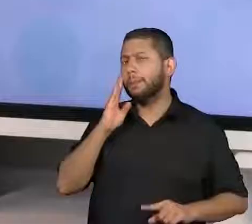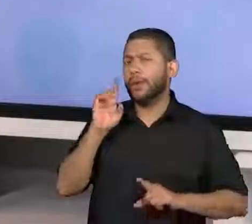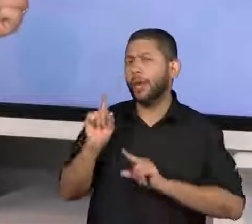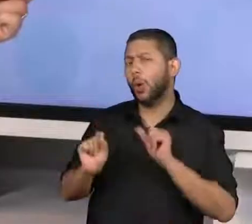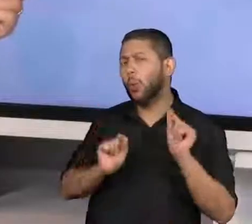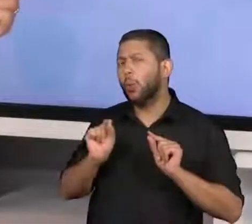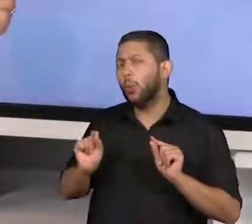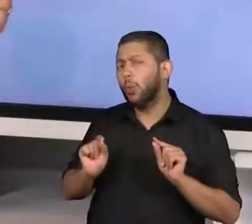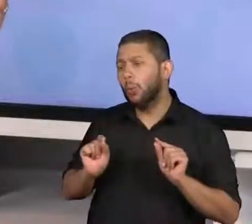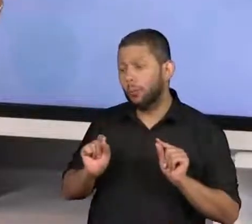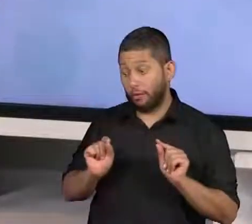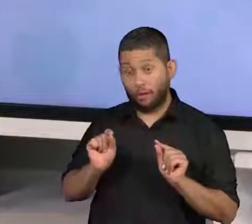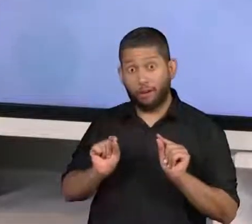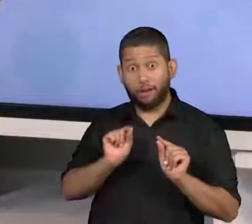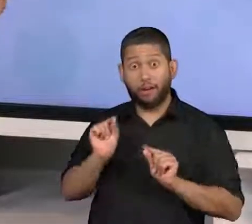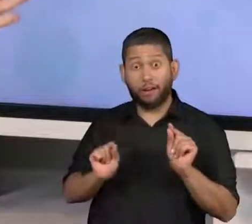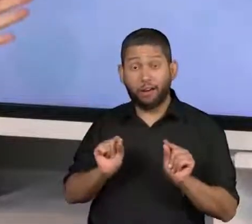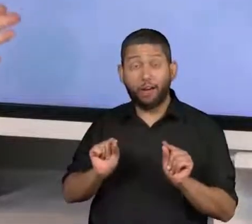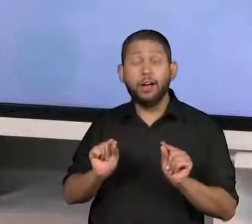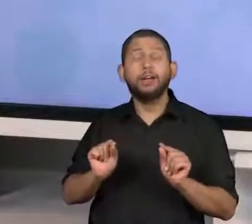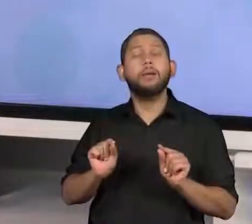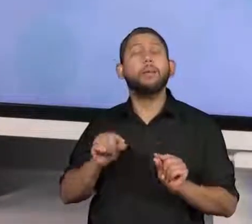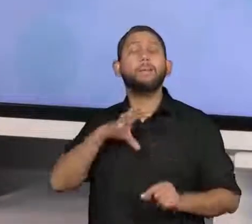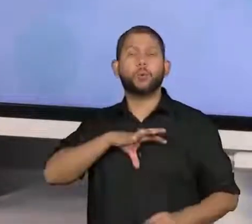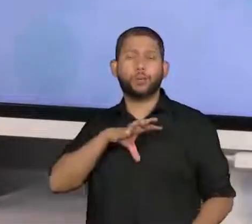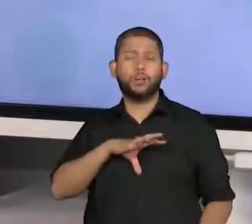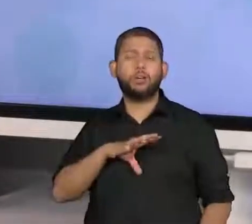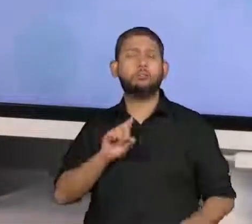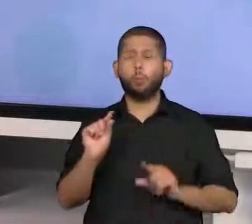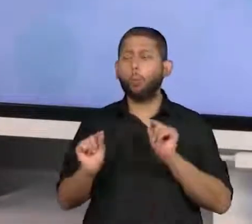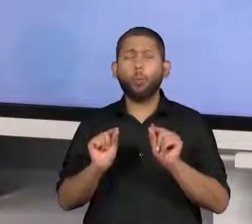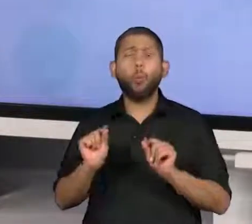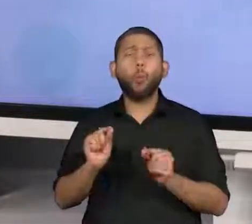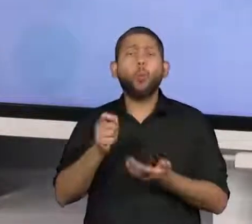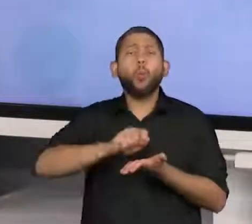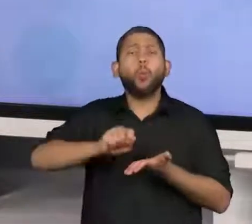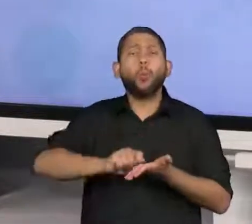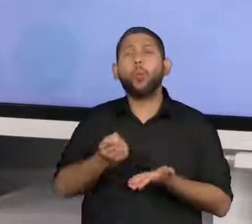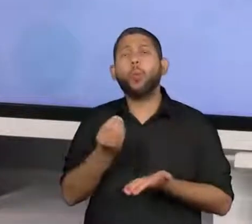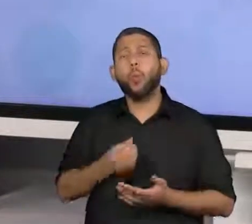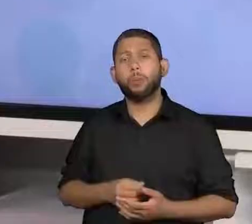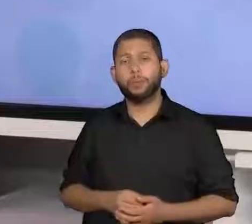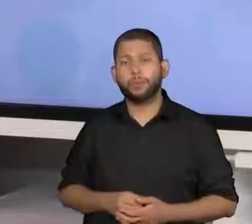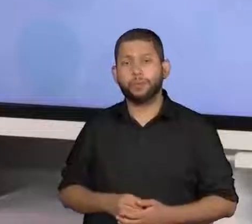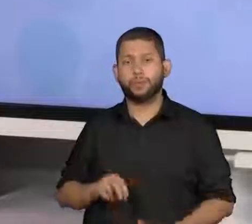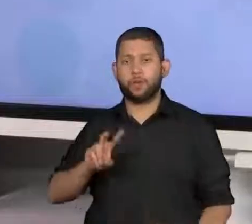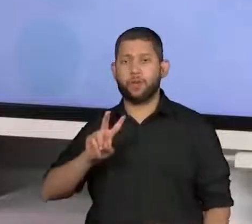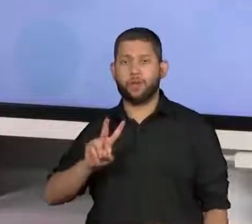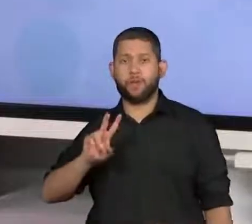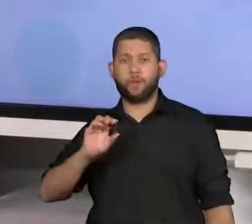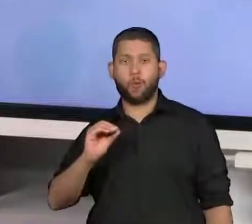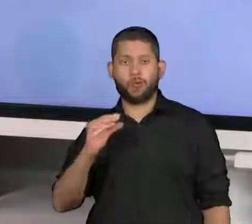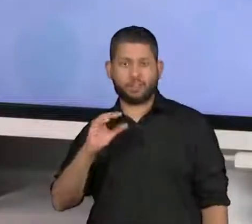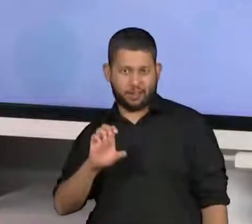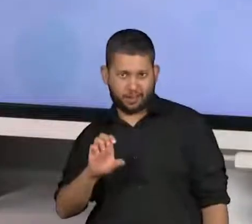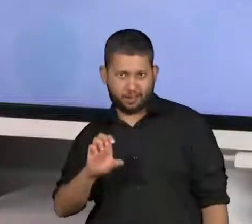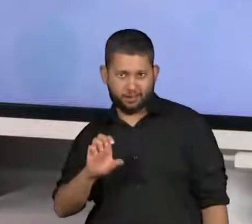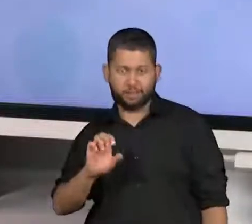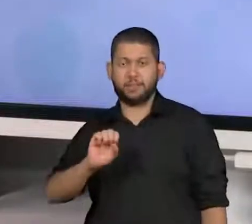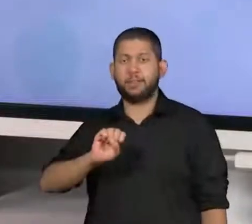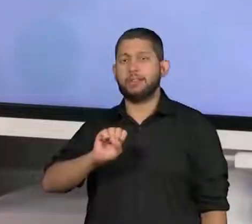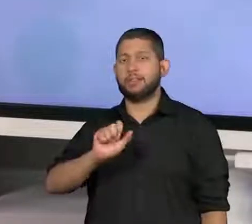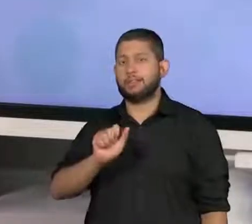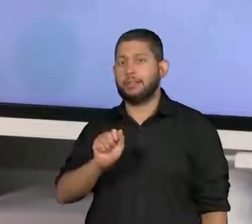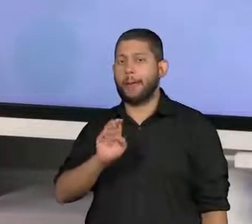um espaço lá na reticências. Você sabia que? E no segundo momento, eu faço